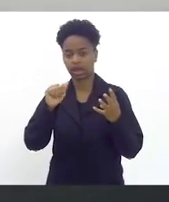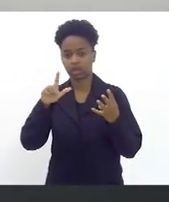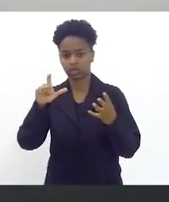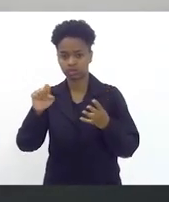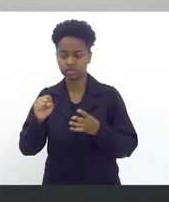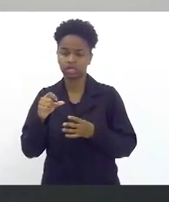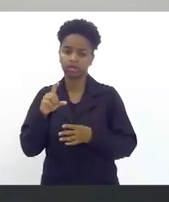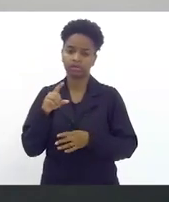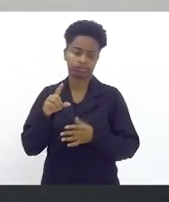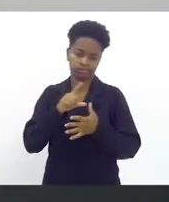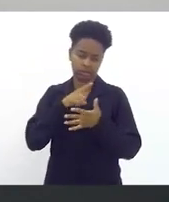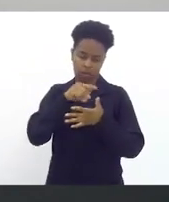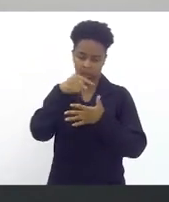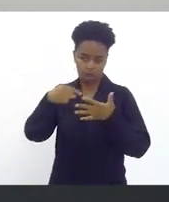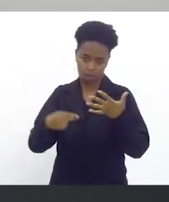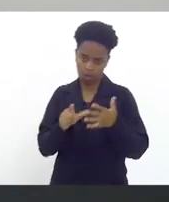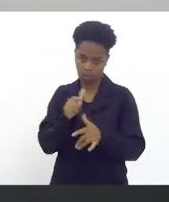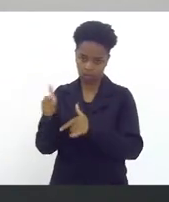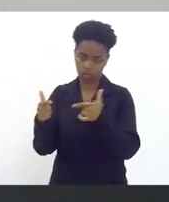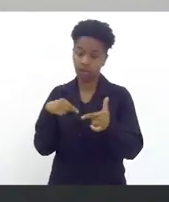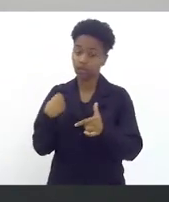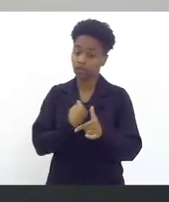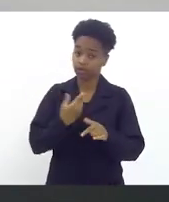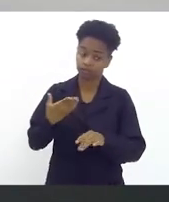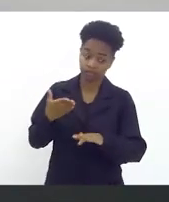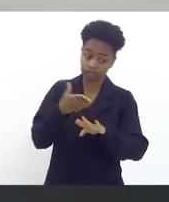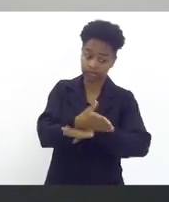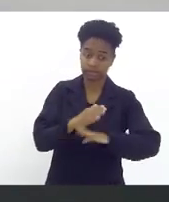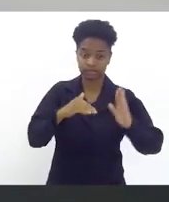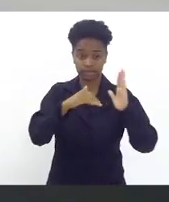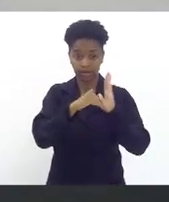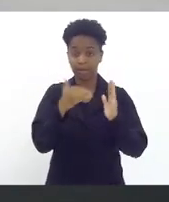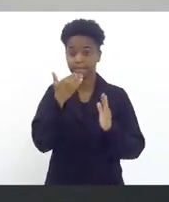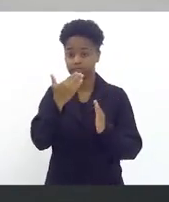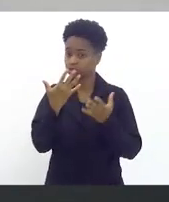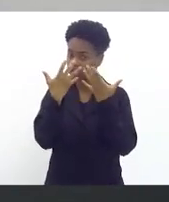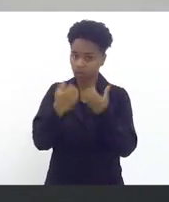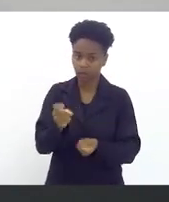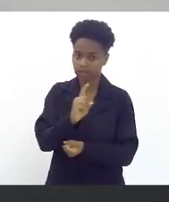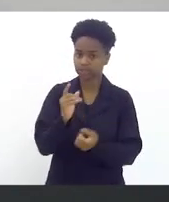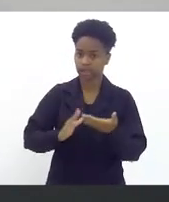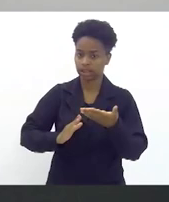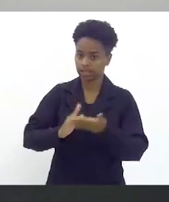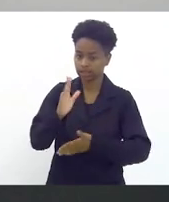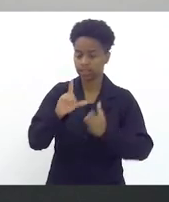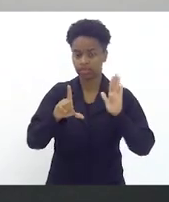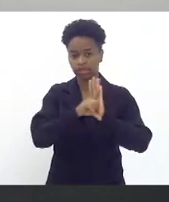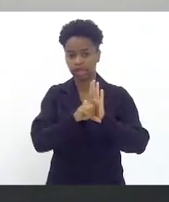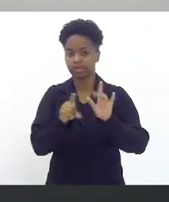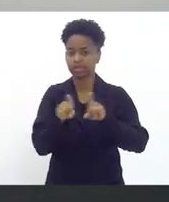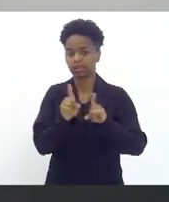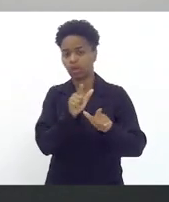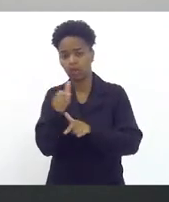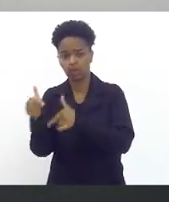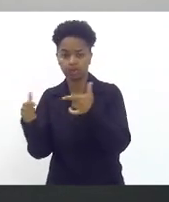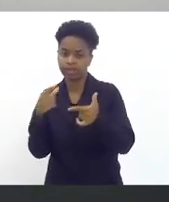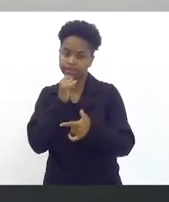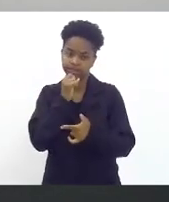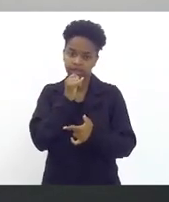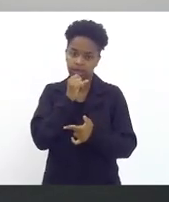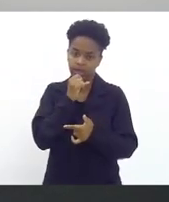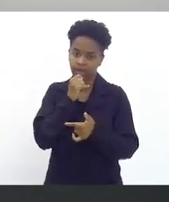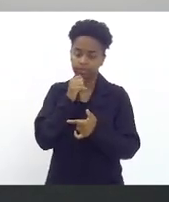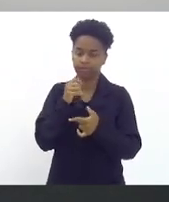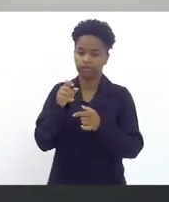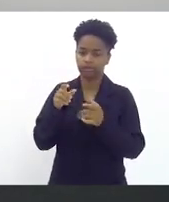e meio atrás pedindo para que o Senado não desse vazão a essa lei e várias outras tipo mineração de